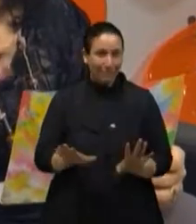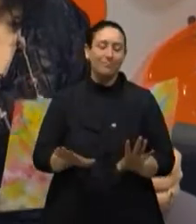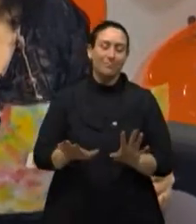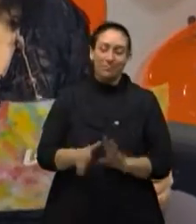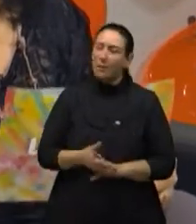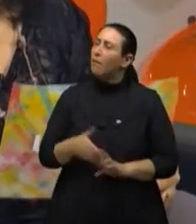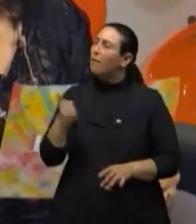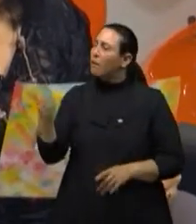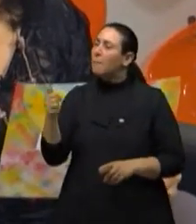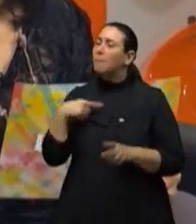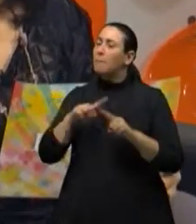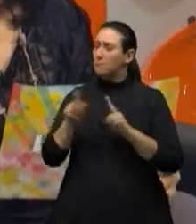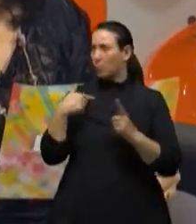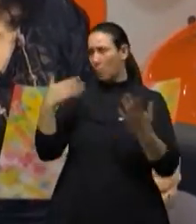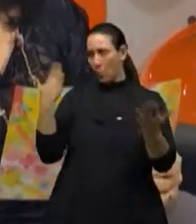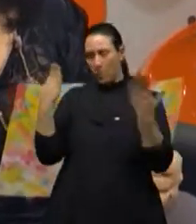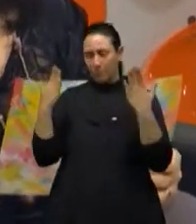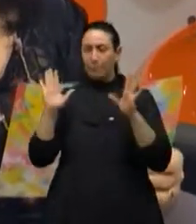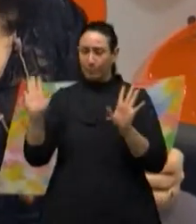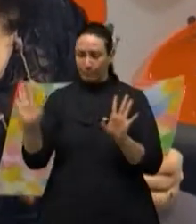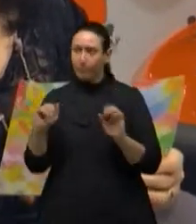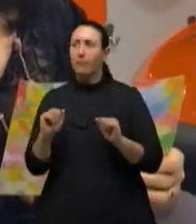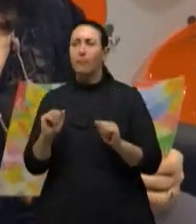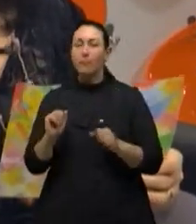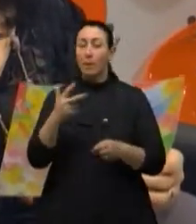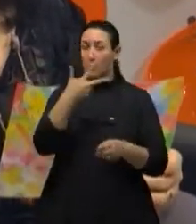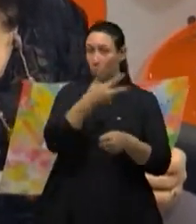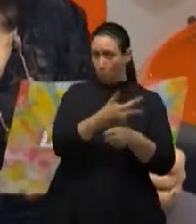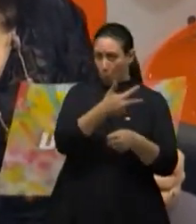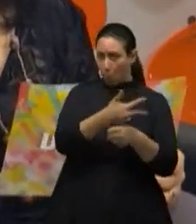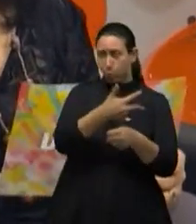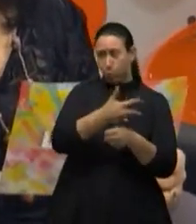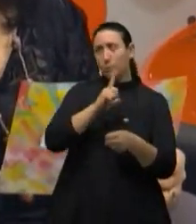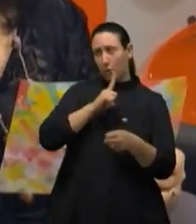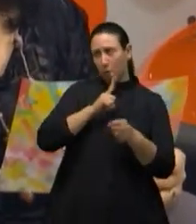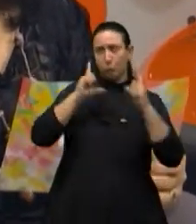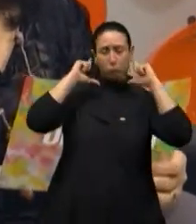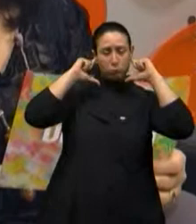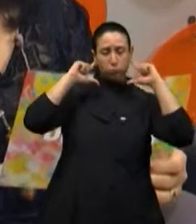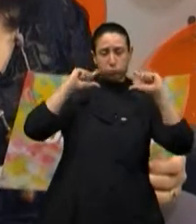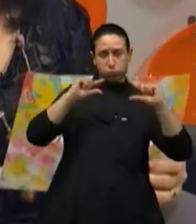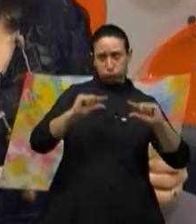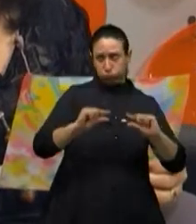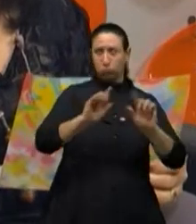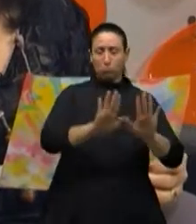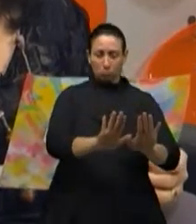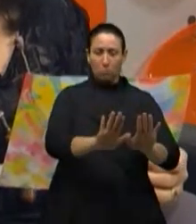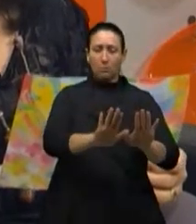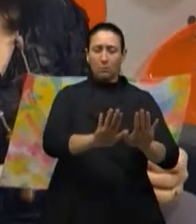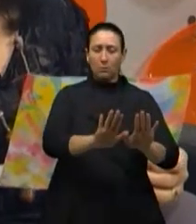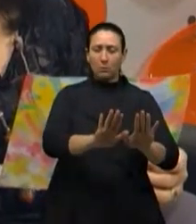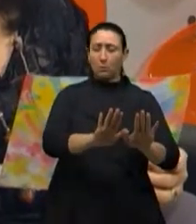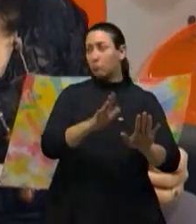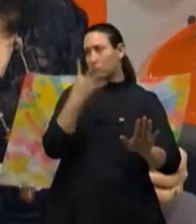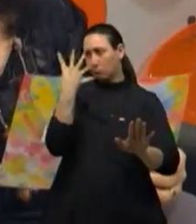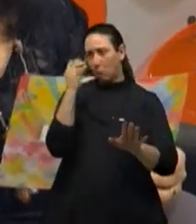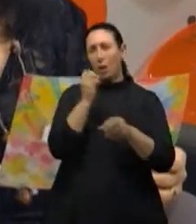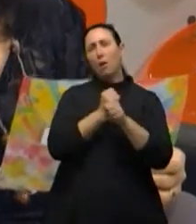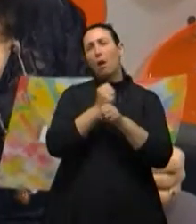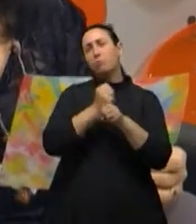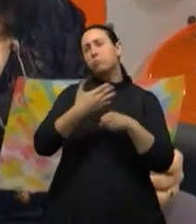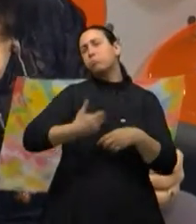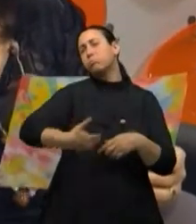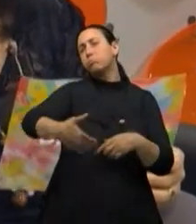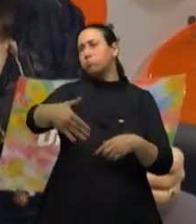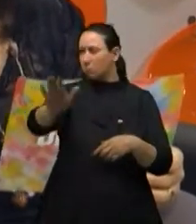eu vou fazer uma comparação tá os idosos de hoje têm perdas auditivas e daqui a 40 anos vai ter mais